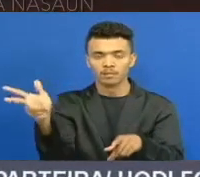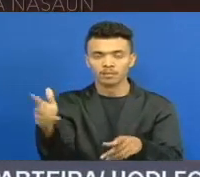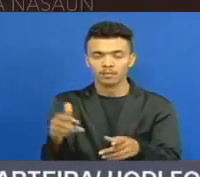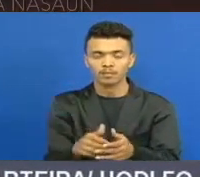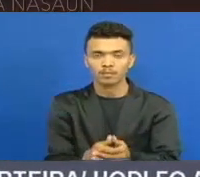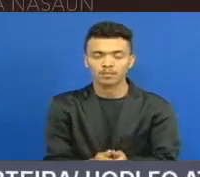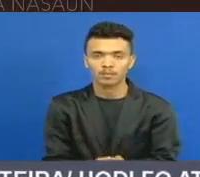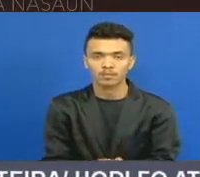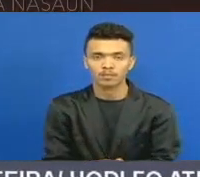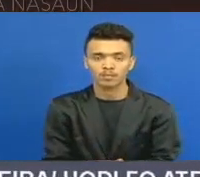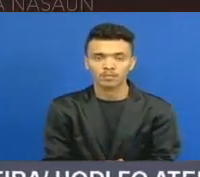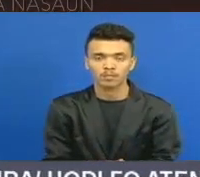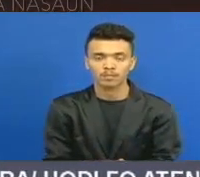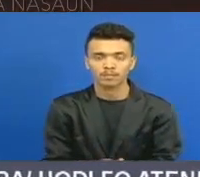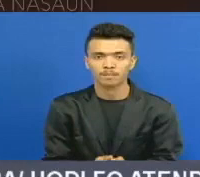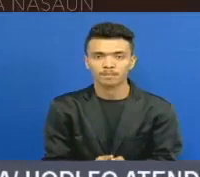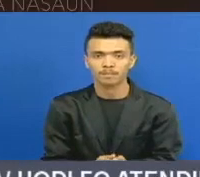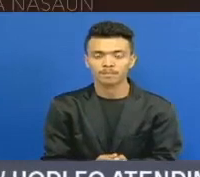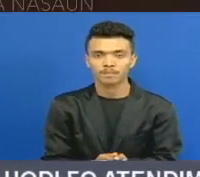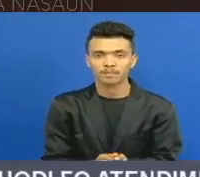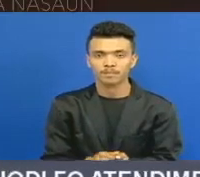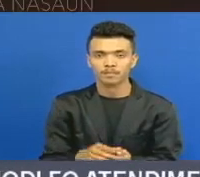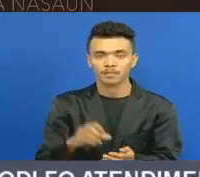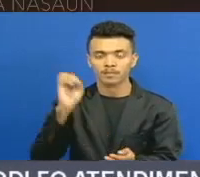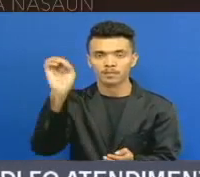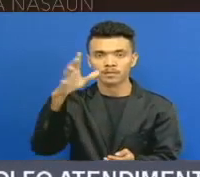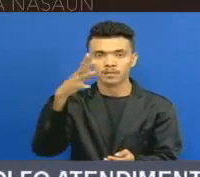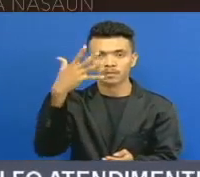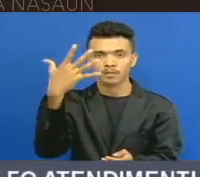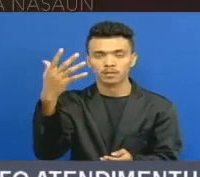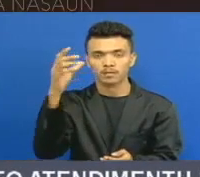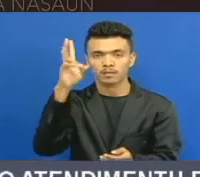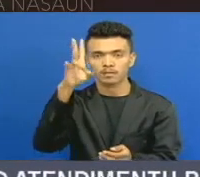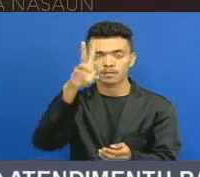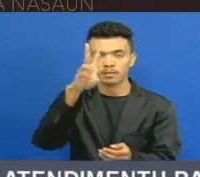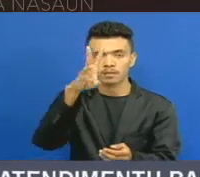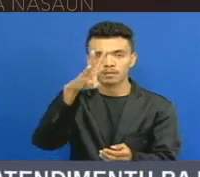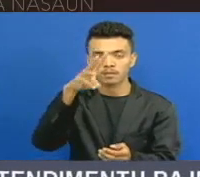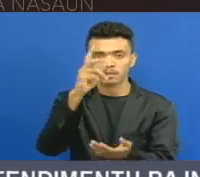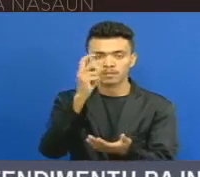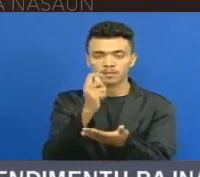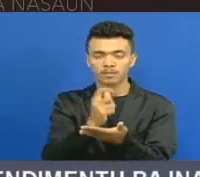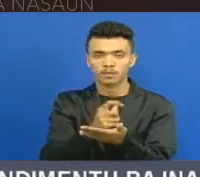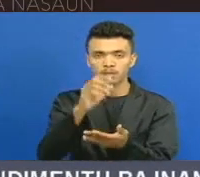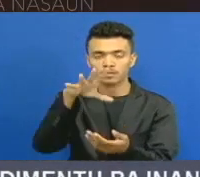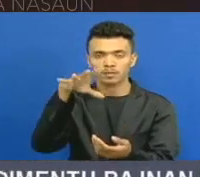a Tolu, beneficiário na Insanu de Silima, este 7.500. E